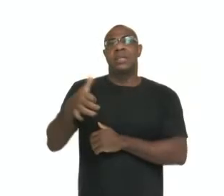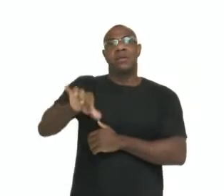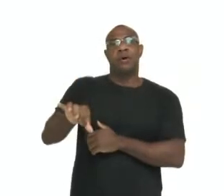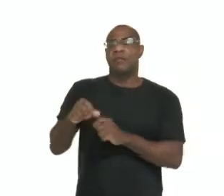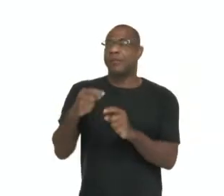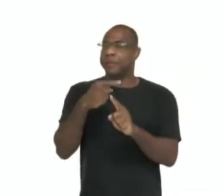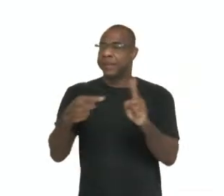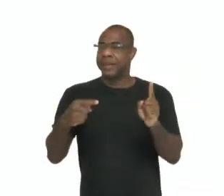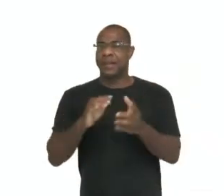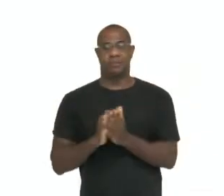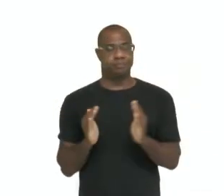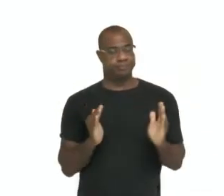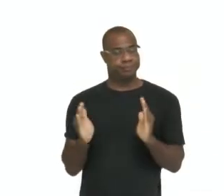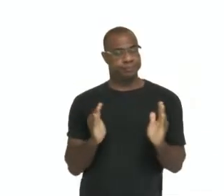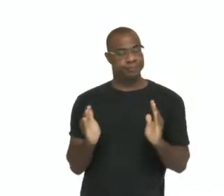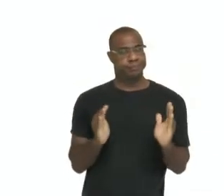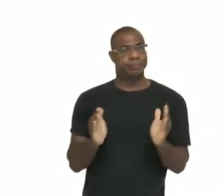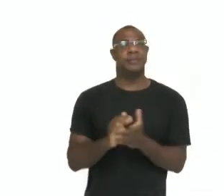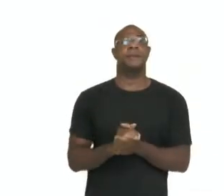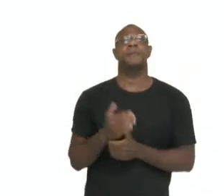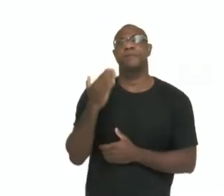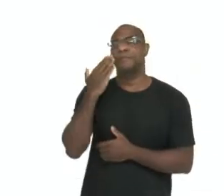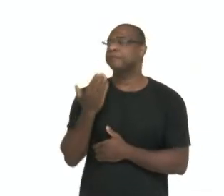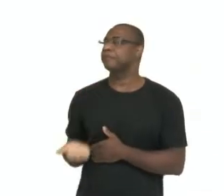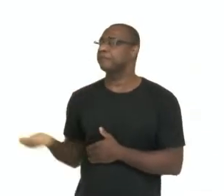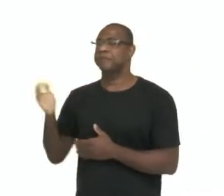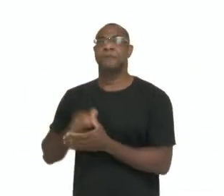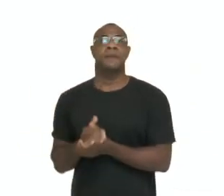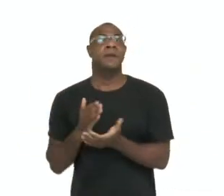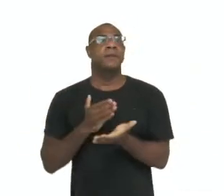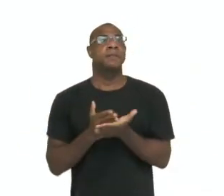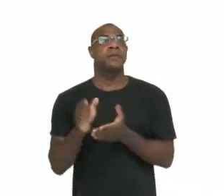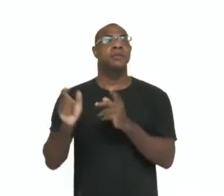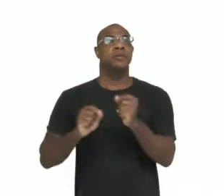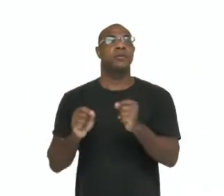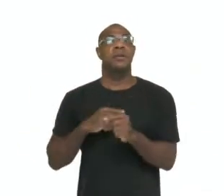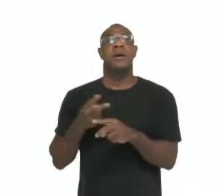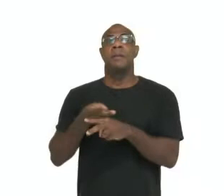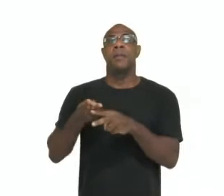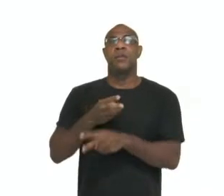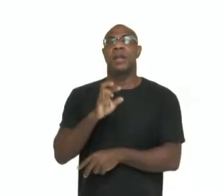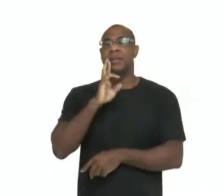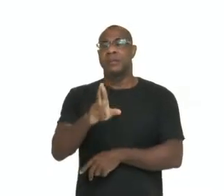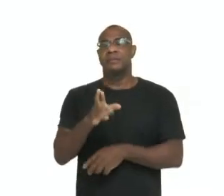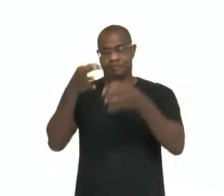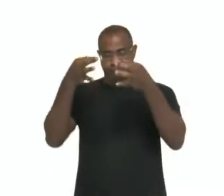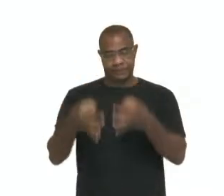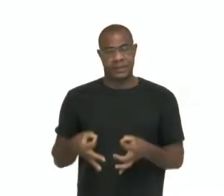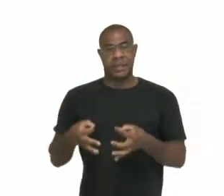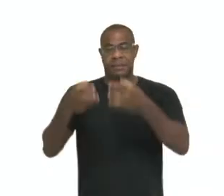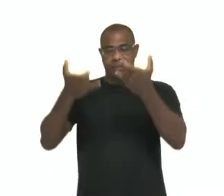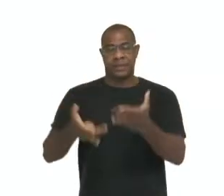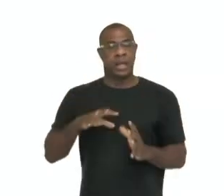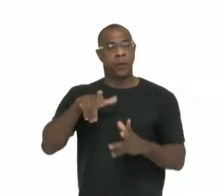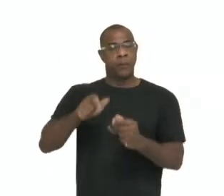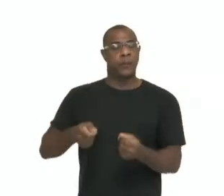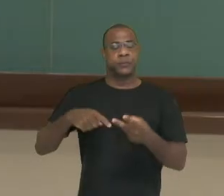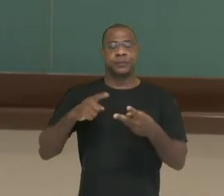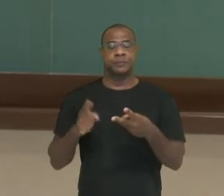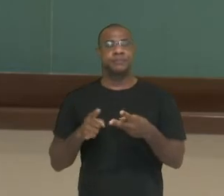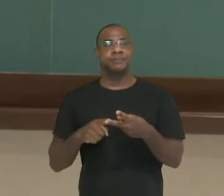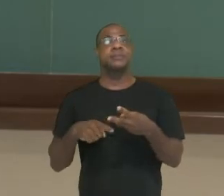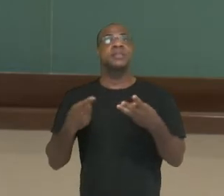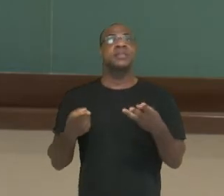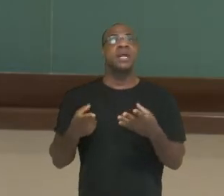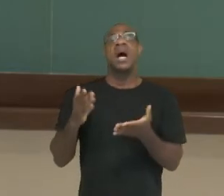Período de desenvolvimento do cientificismo, procura resultados exatos para explicar o mundo.